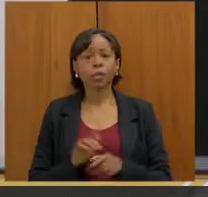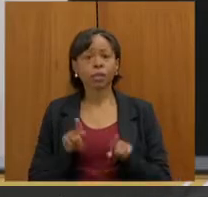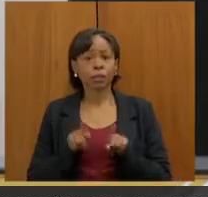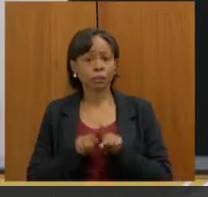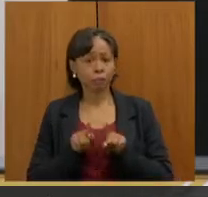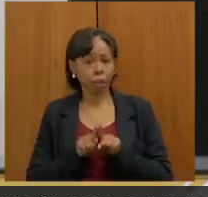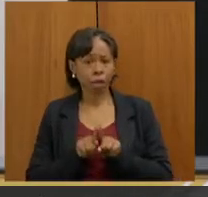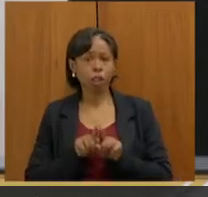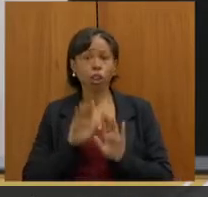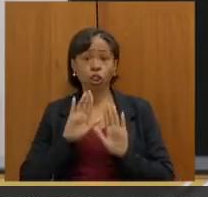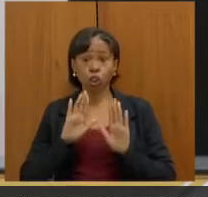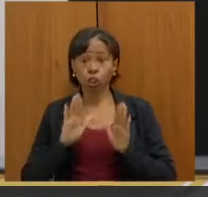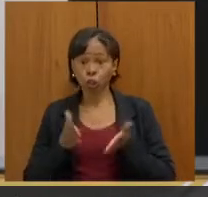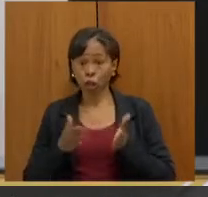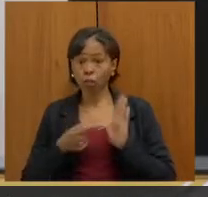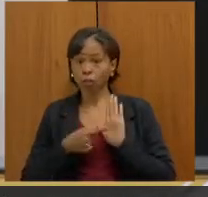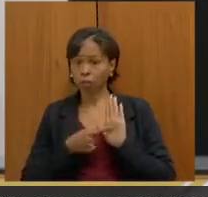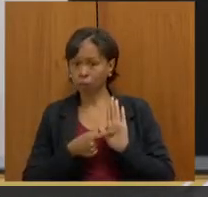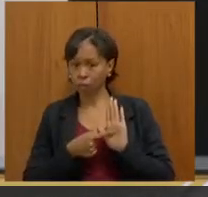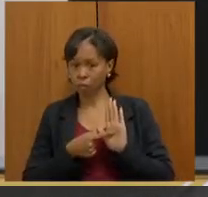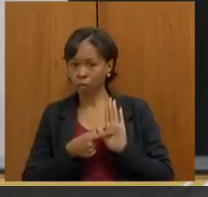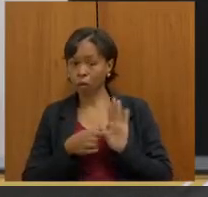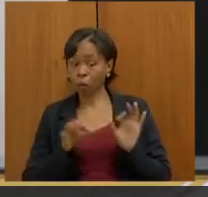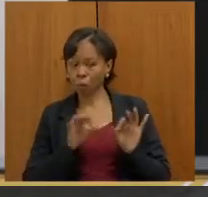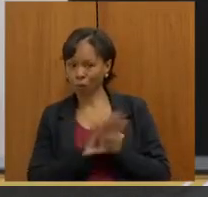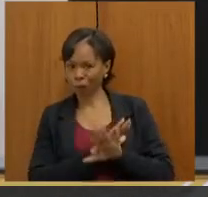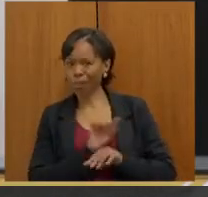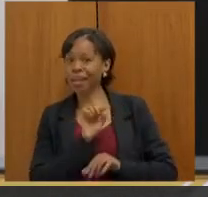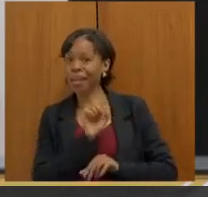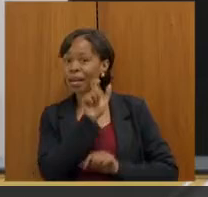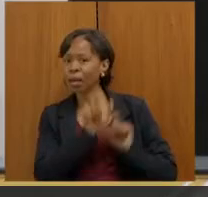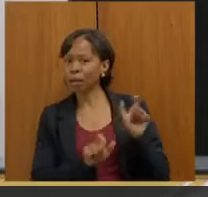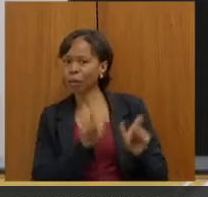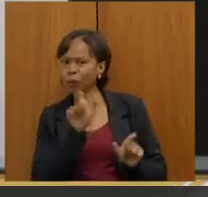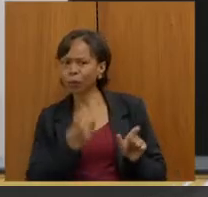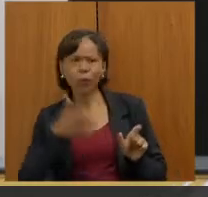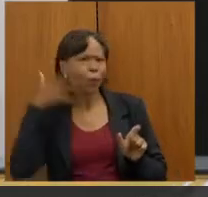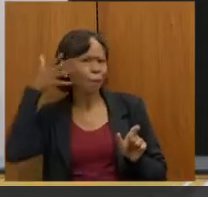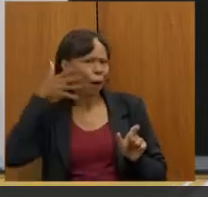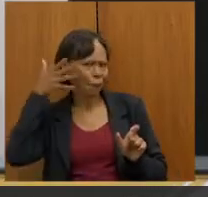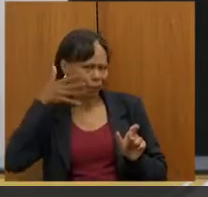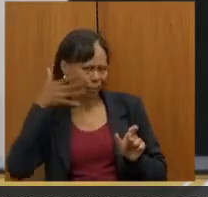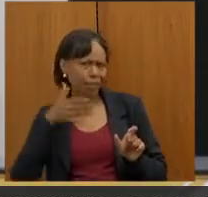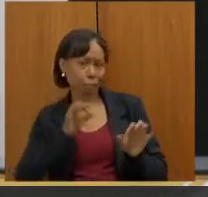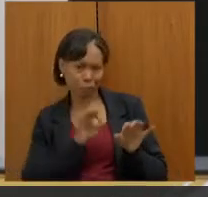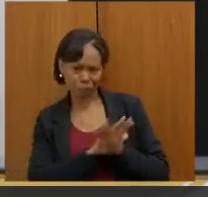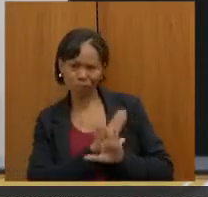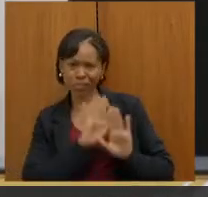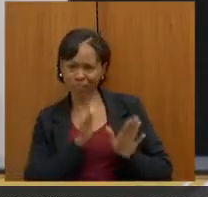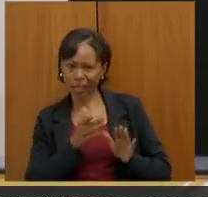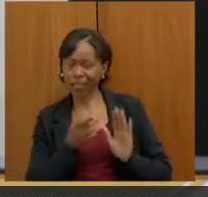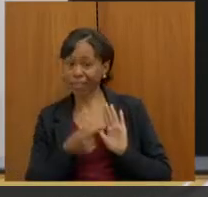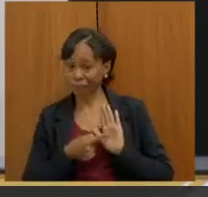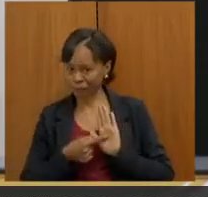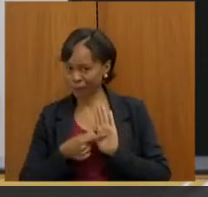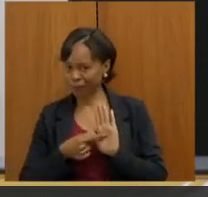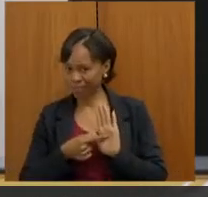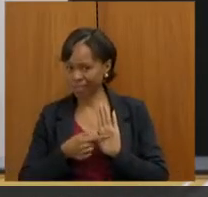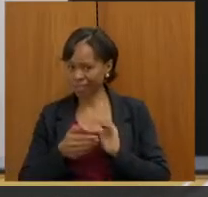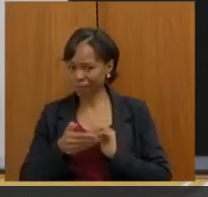palestrantes que já estão prontas aqui para fazer em suas explanações doutora Ana Paula